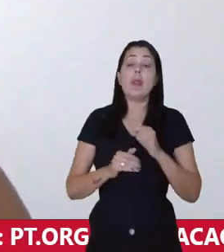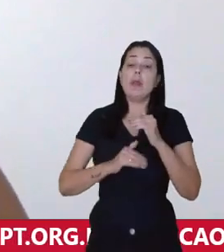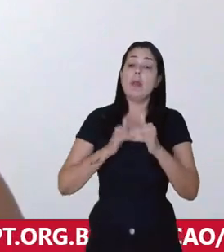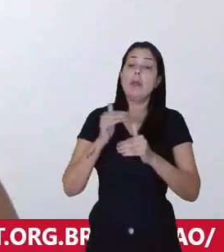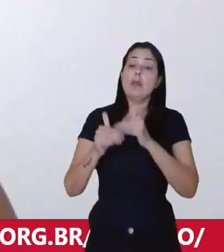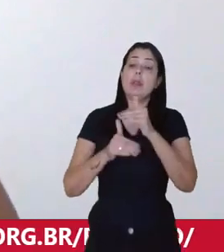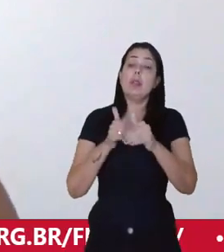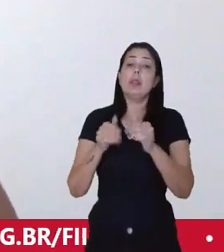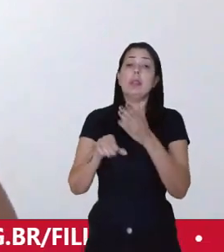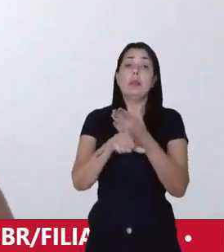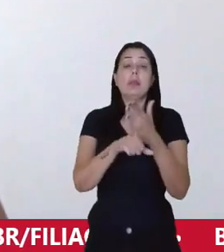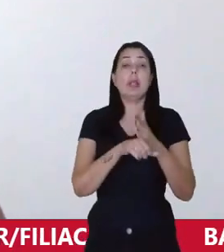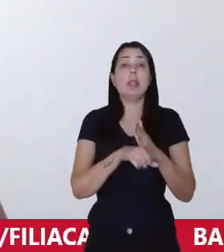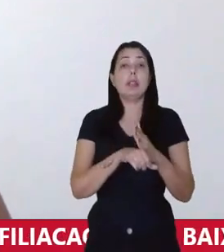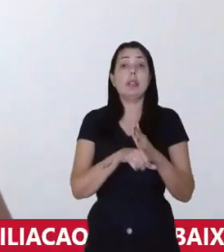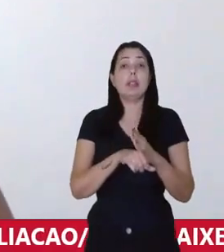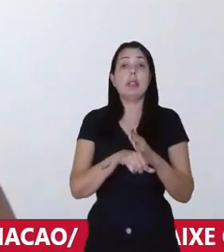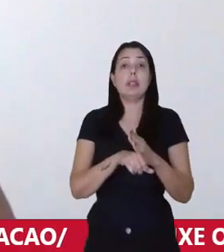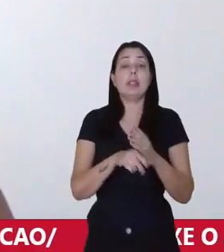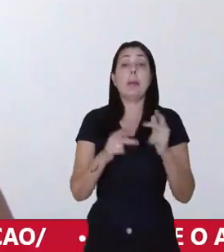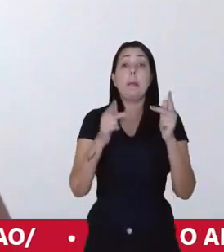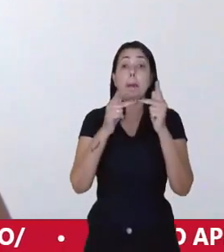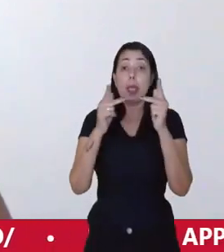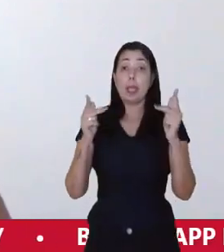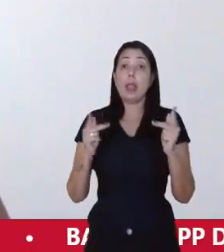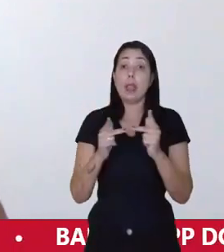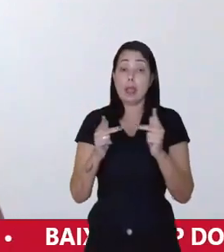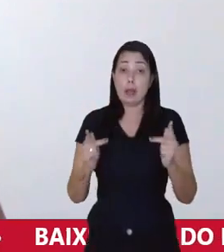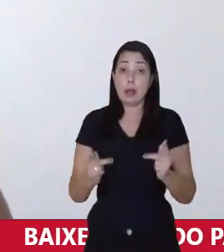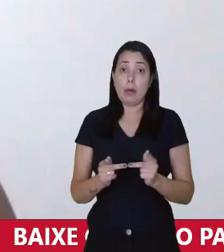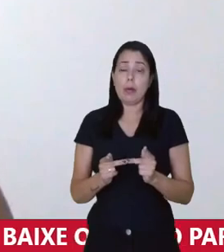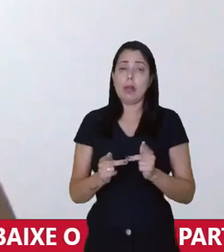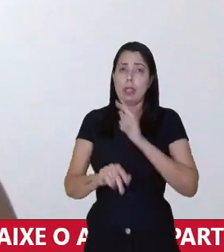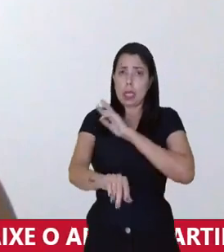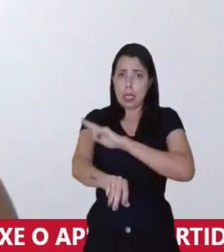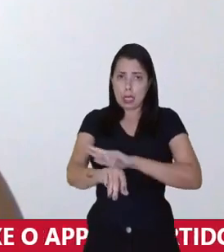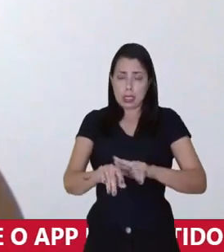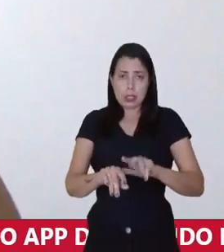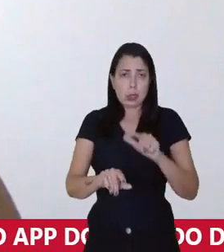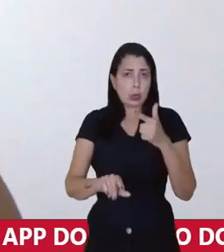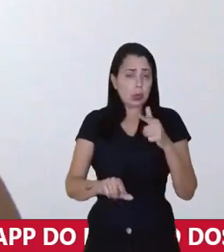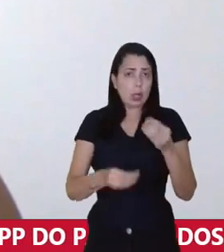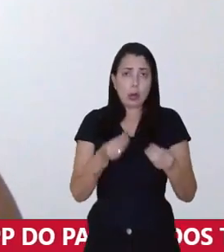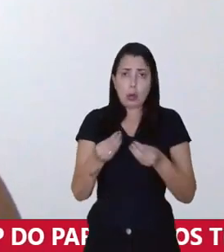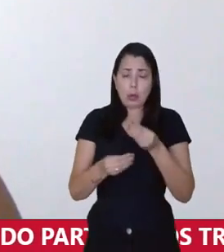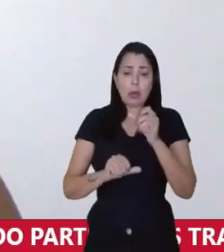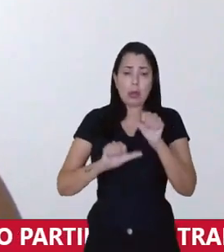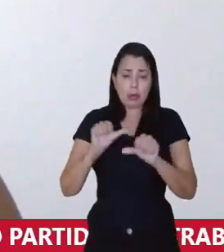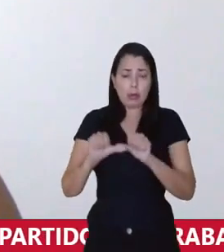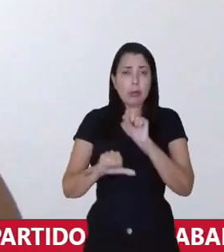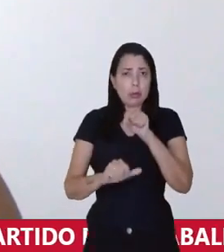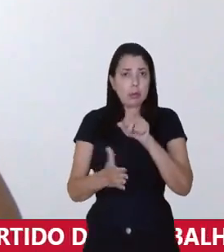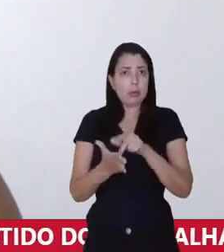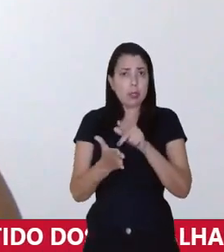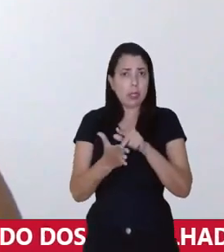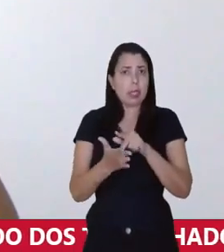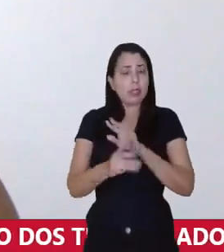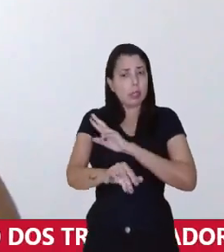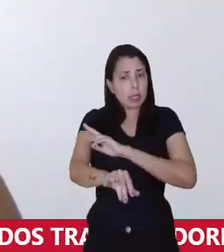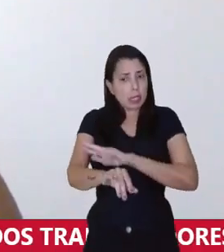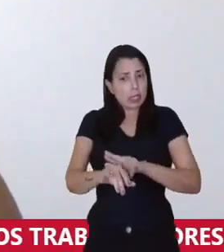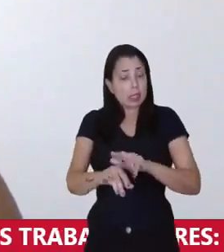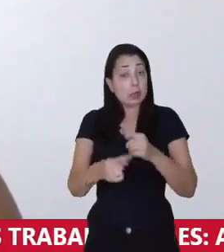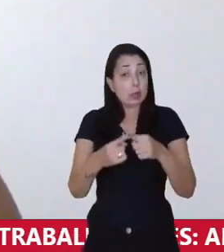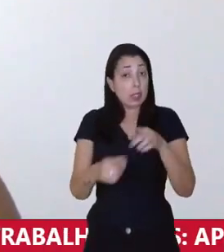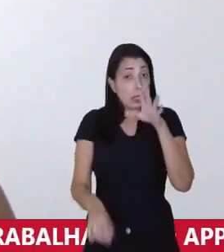processos e práticas pedagógicas que são racistas, não tem como, elas se tornam racistas. E isso elas